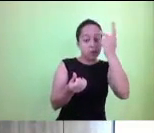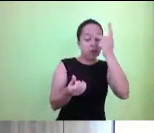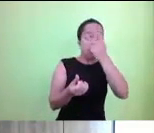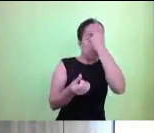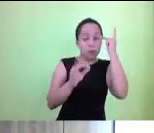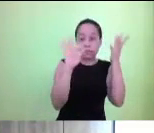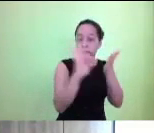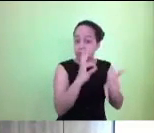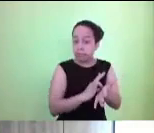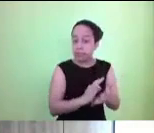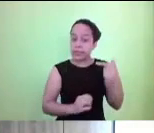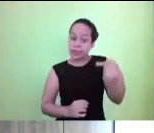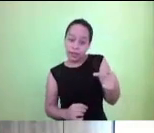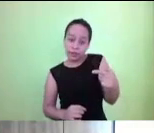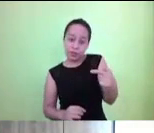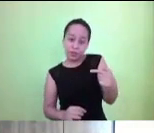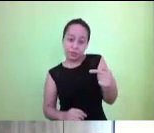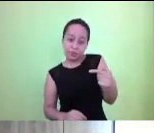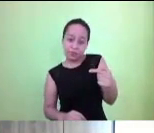Vamos gerar a lista.